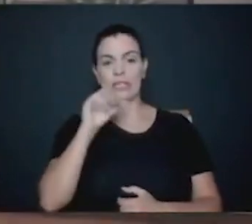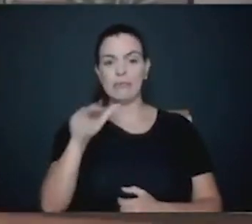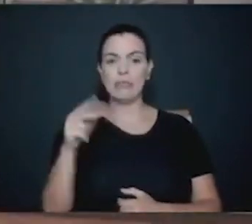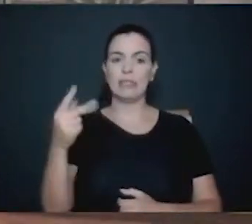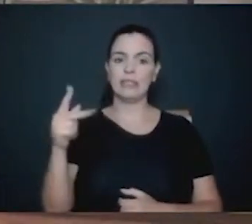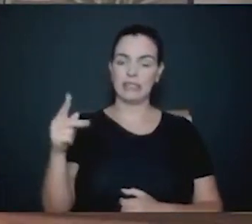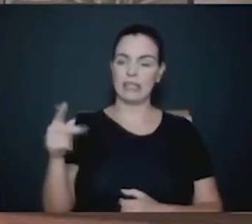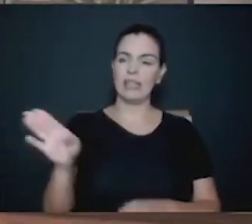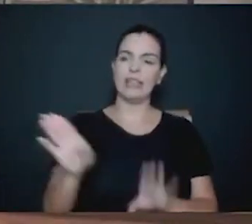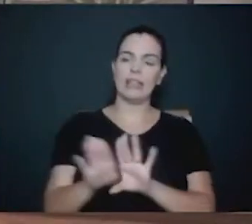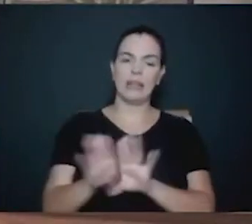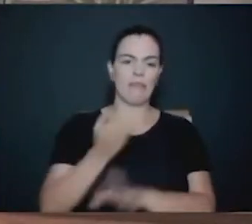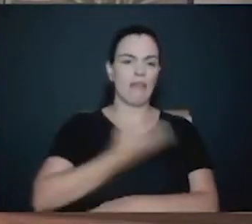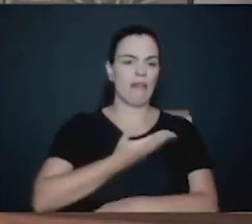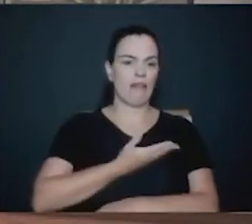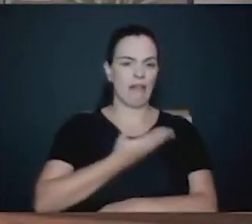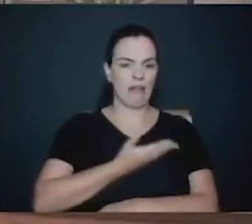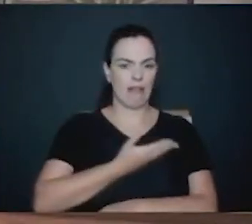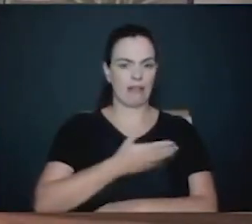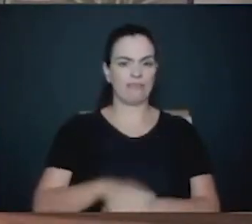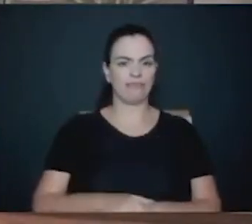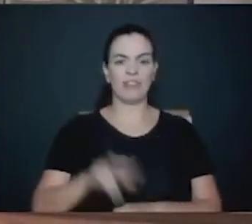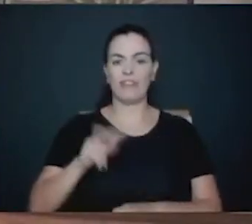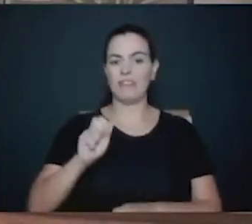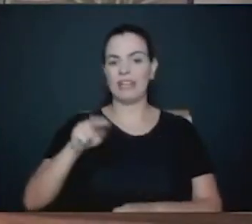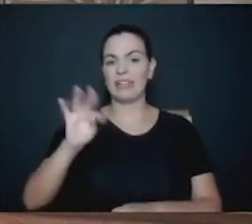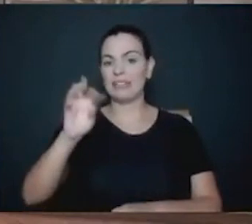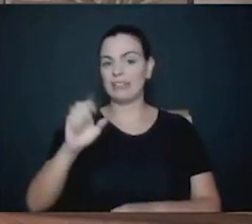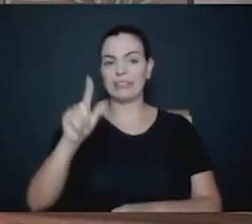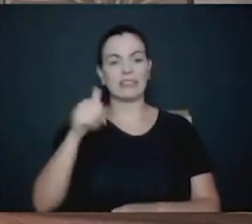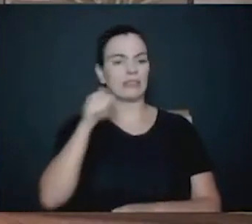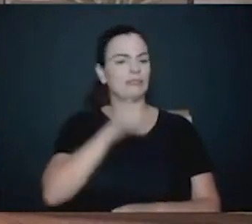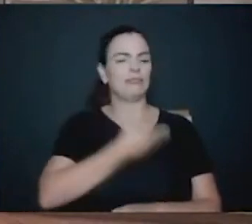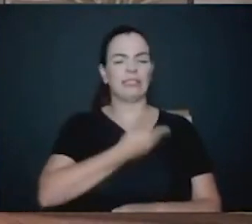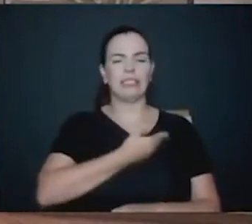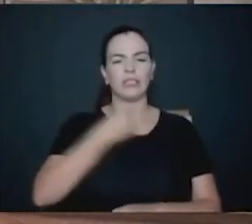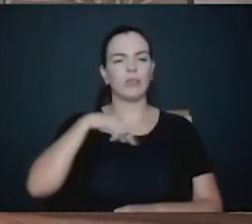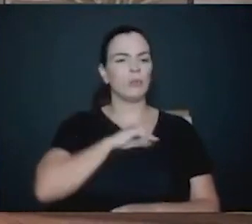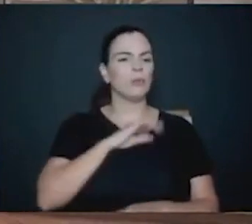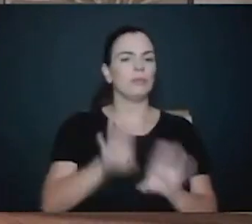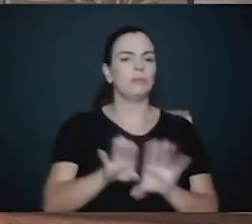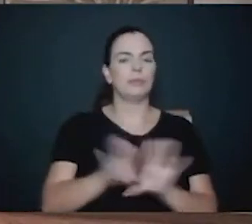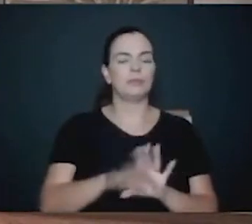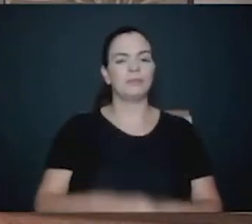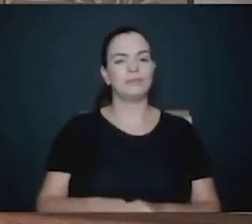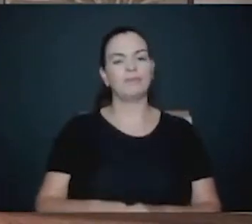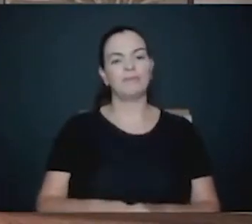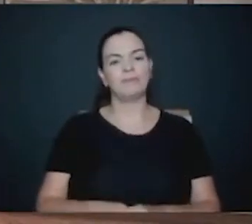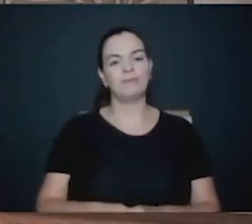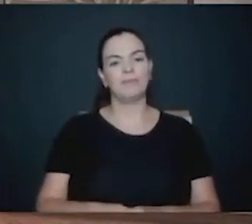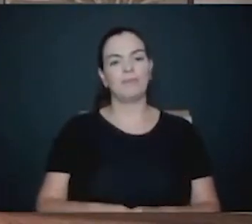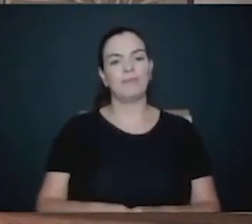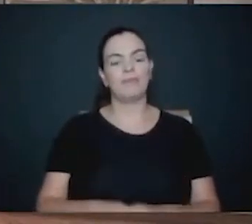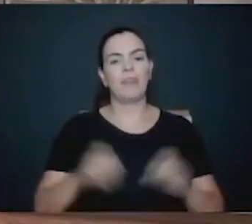Sandra, o pastor, a Vanete, que é nossa querida amiga, muito obrigada. Uma venda de sucesso é composta